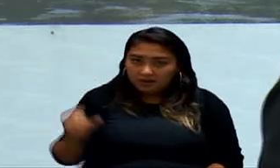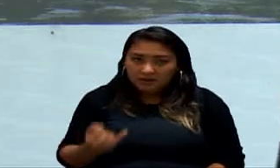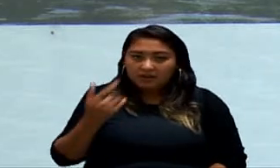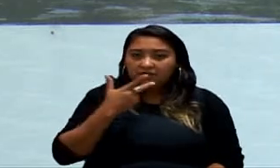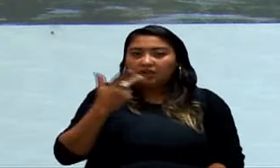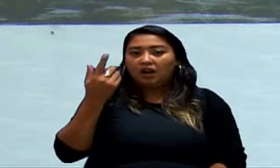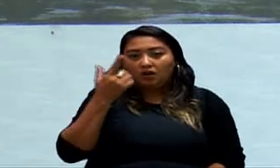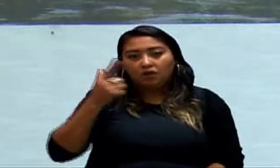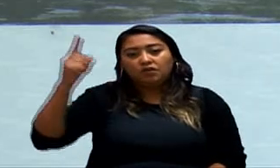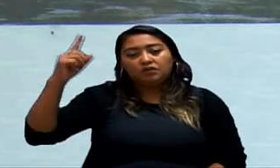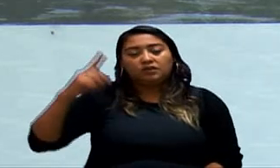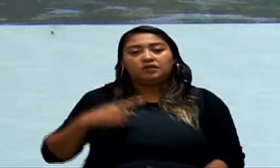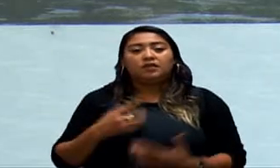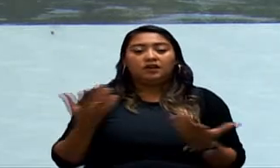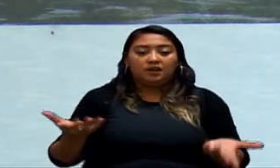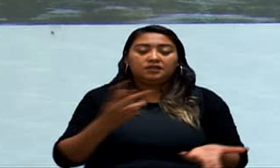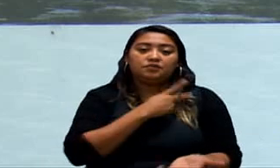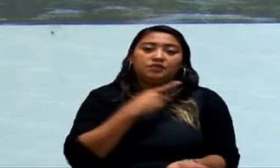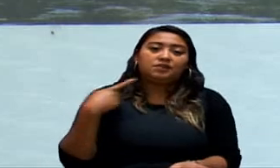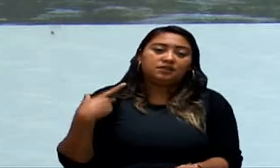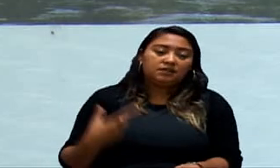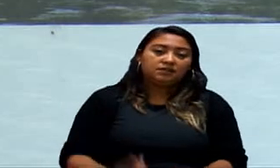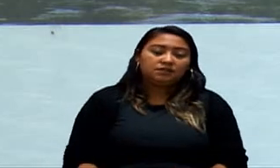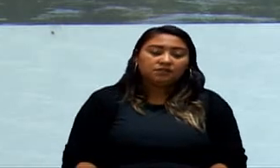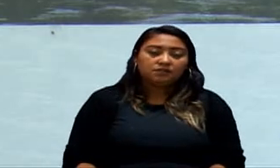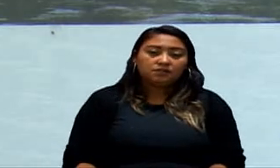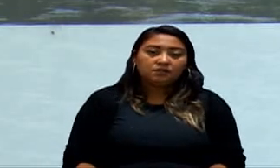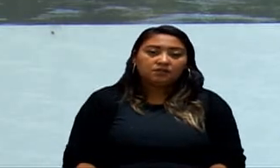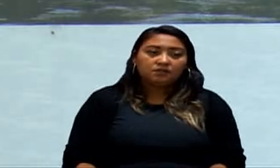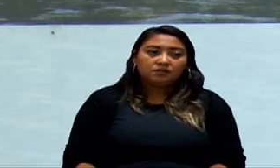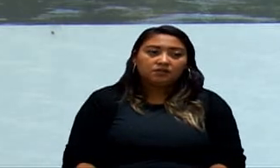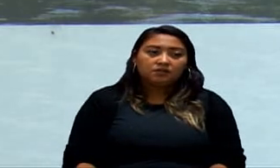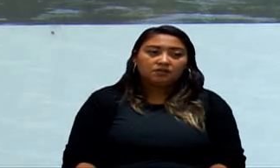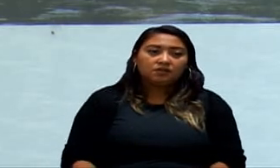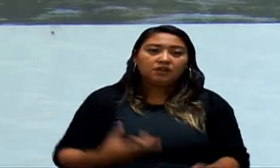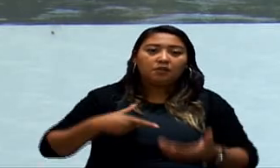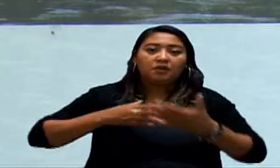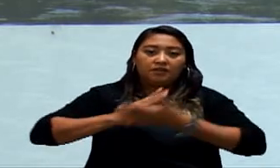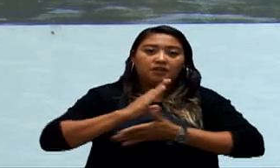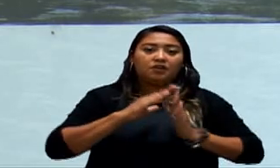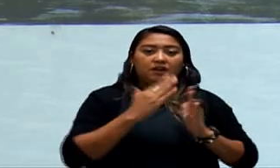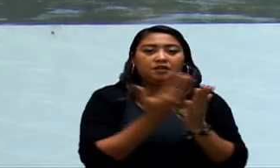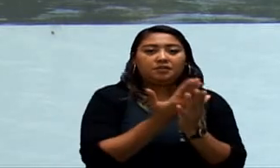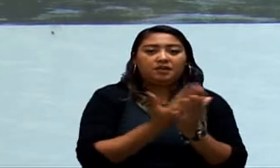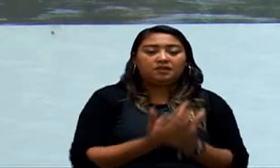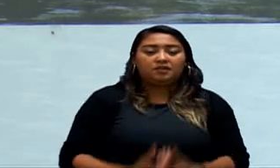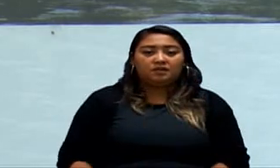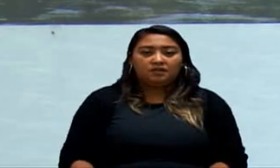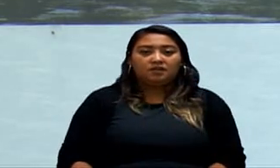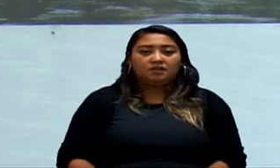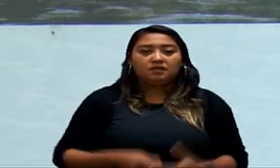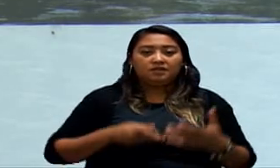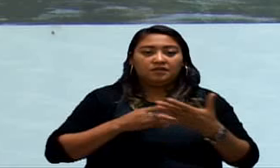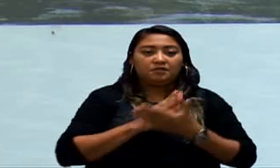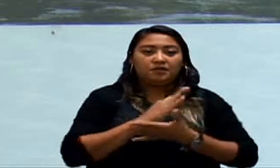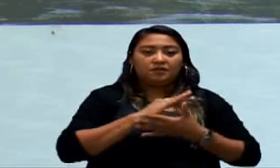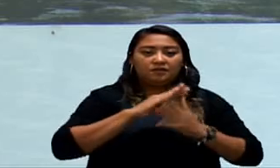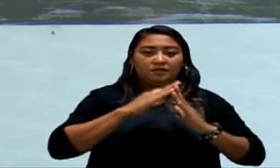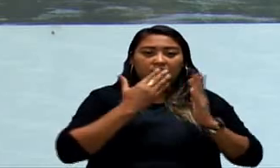bom? É isso, senhor presidente. E vamos aprovar o requerimento. Vamos aprovar o